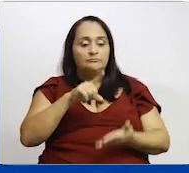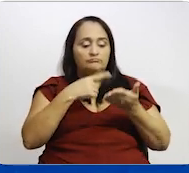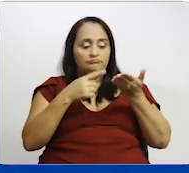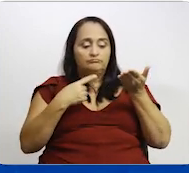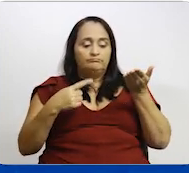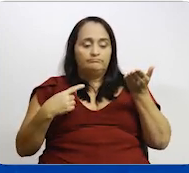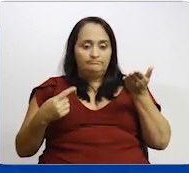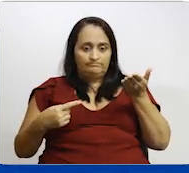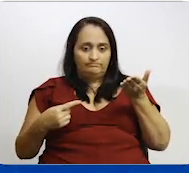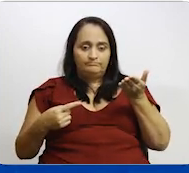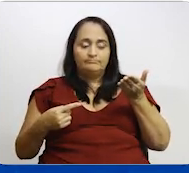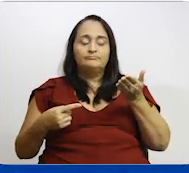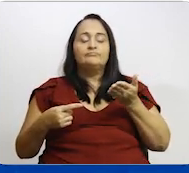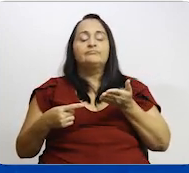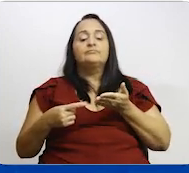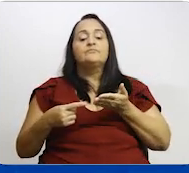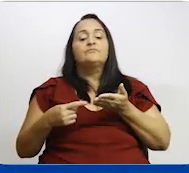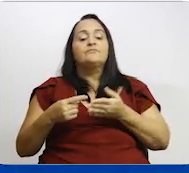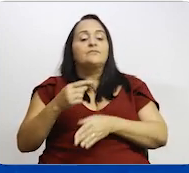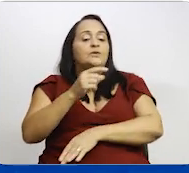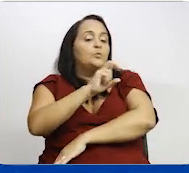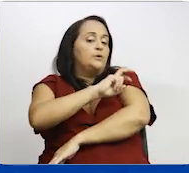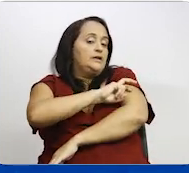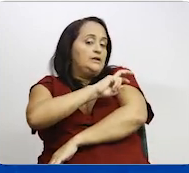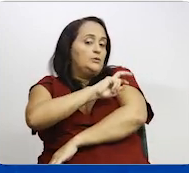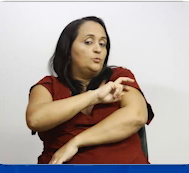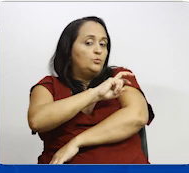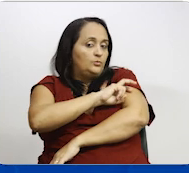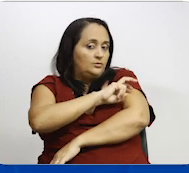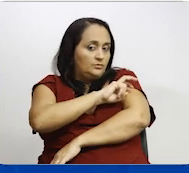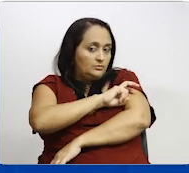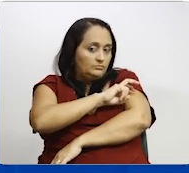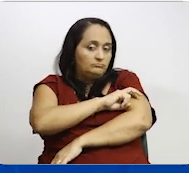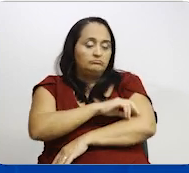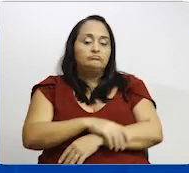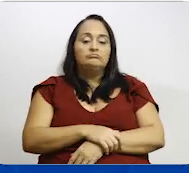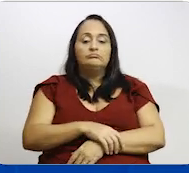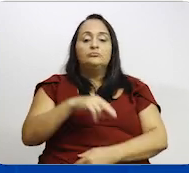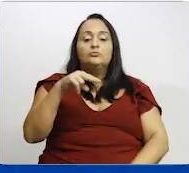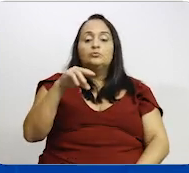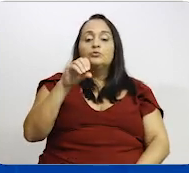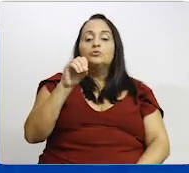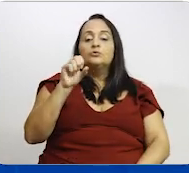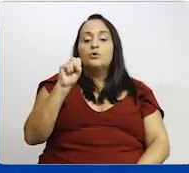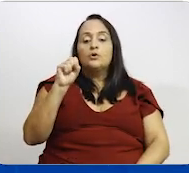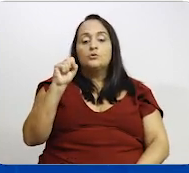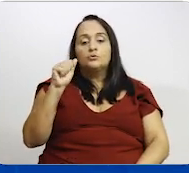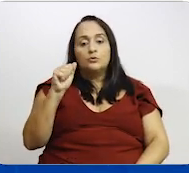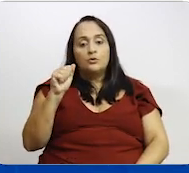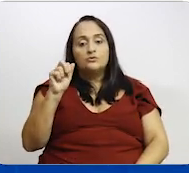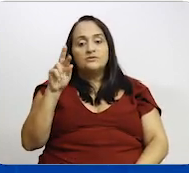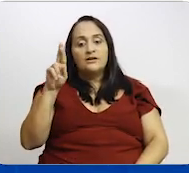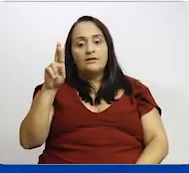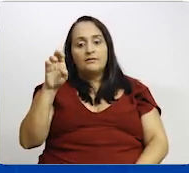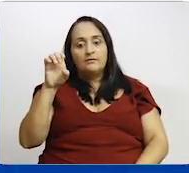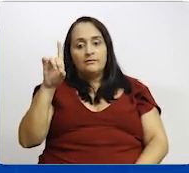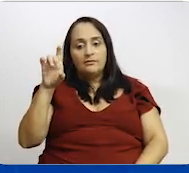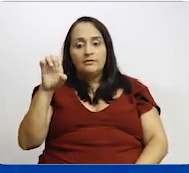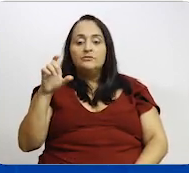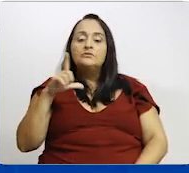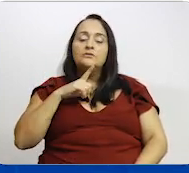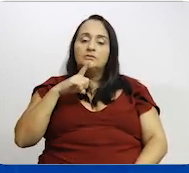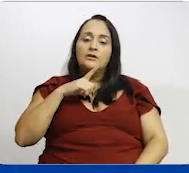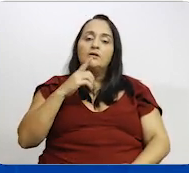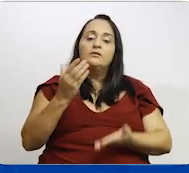no caderno Nossa Rede de Matemática do 5º ano, terceiro bimestre, nas páginas